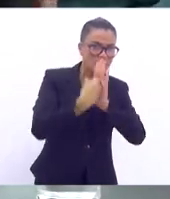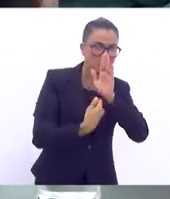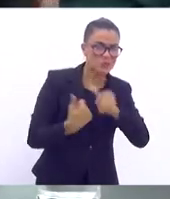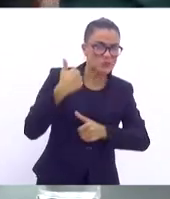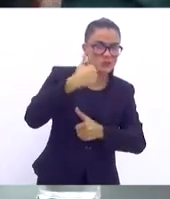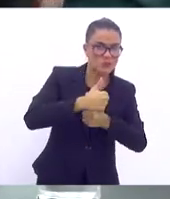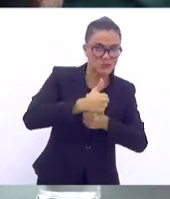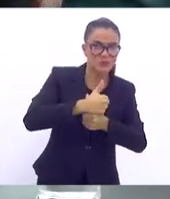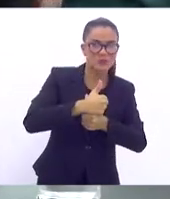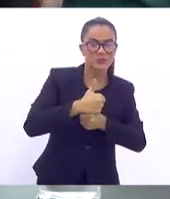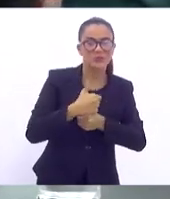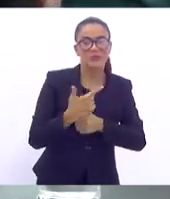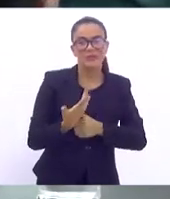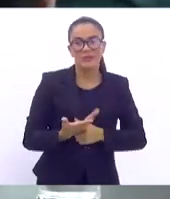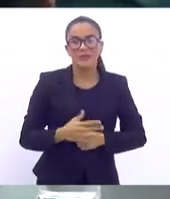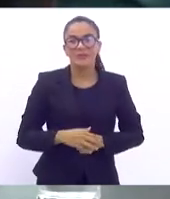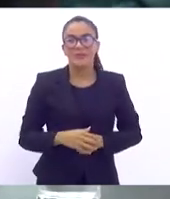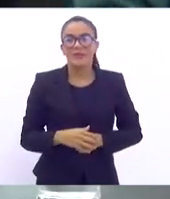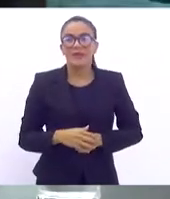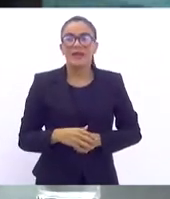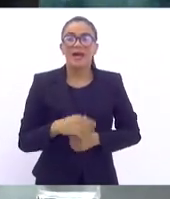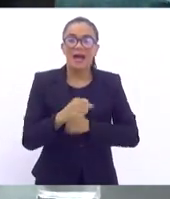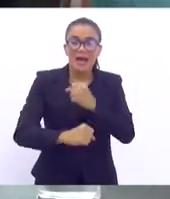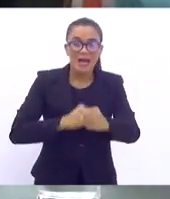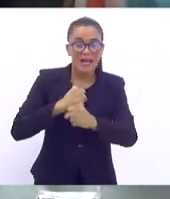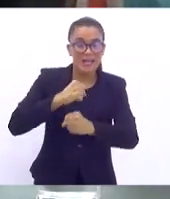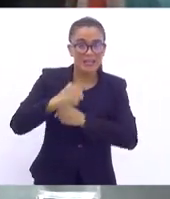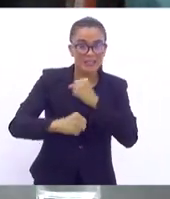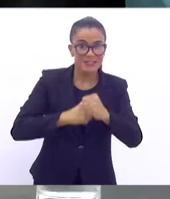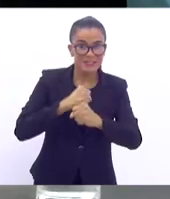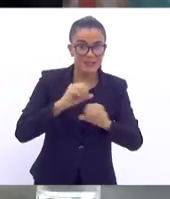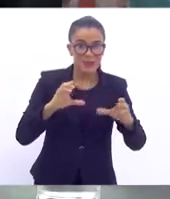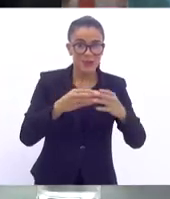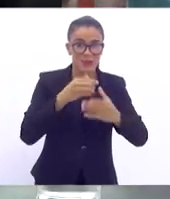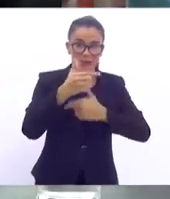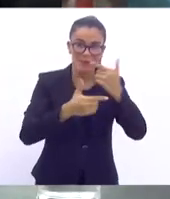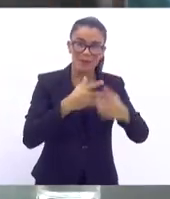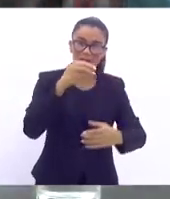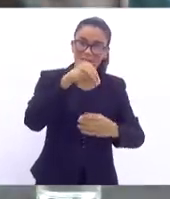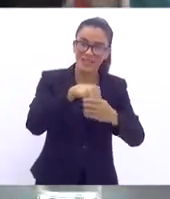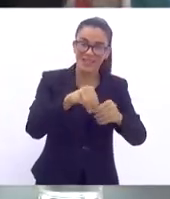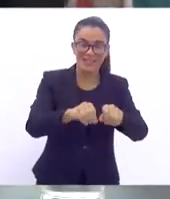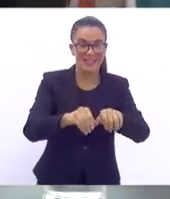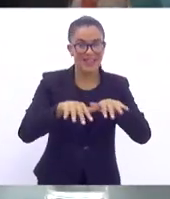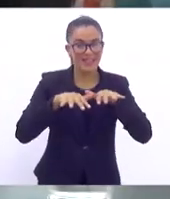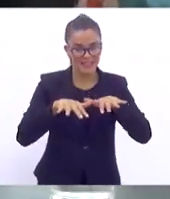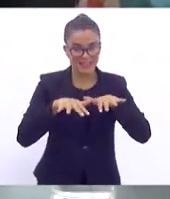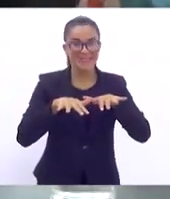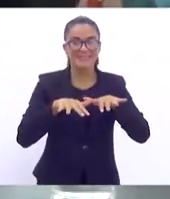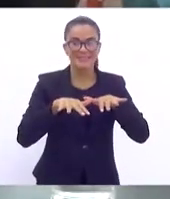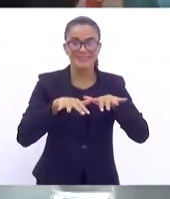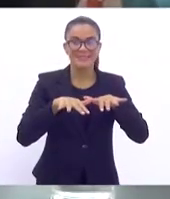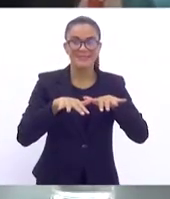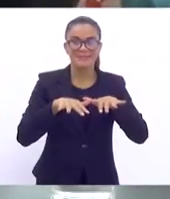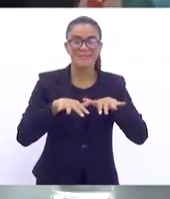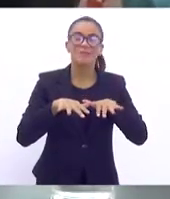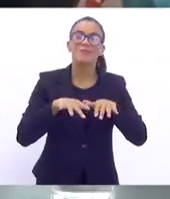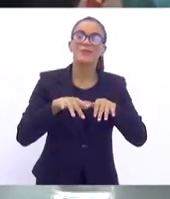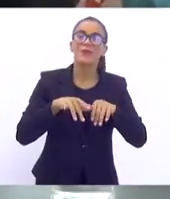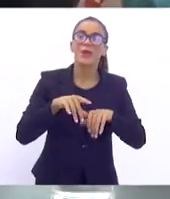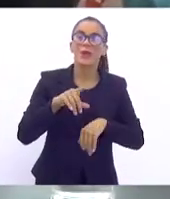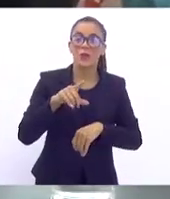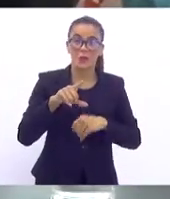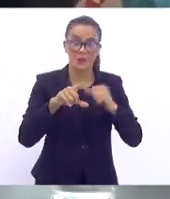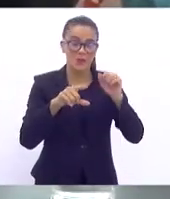do substantivo tem anualmente as frentes Farma ele parlamentares parágrafo único do oitavo